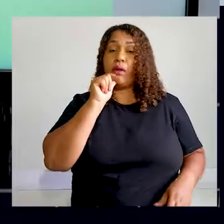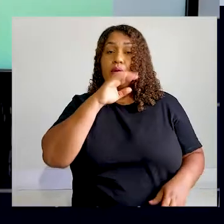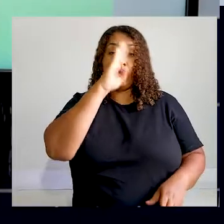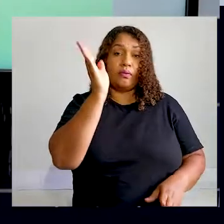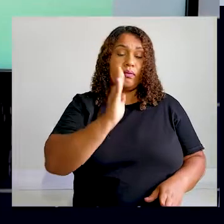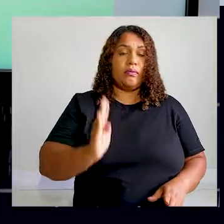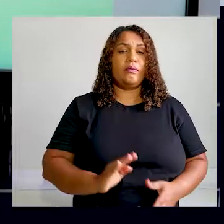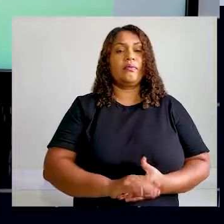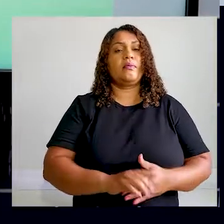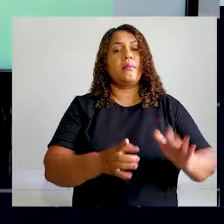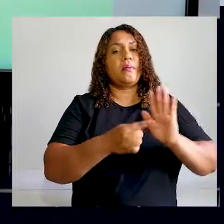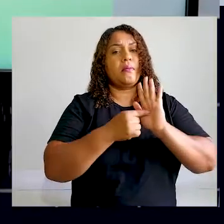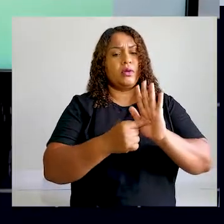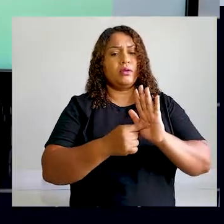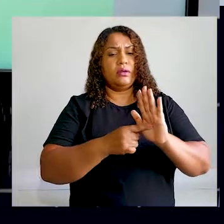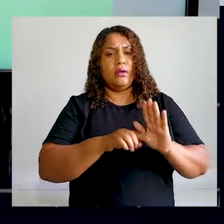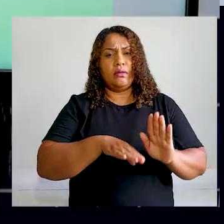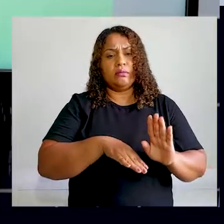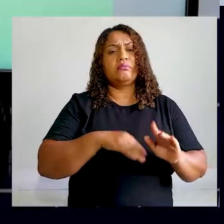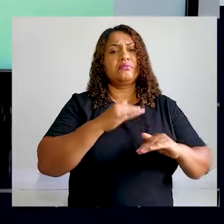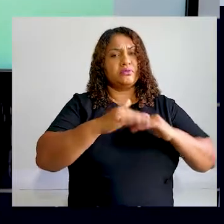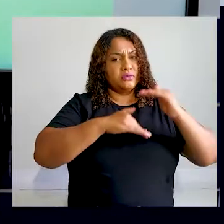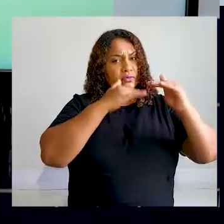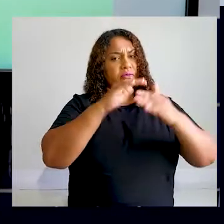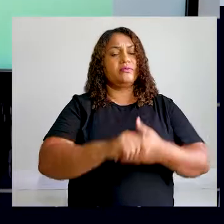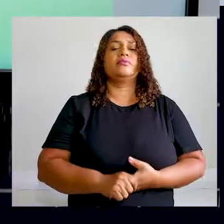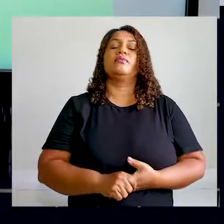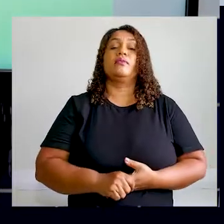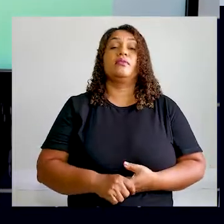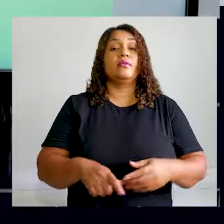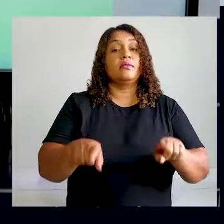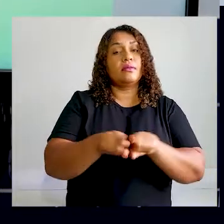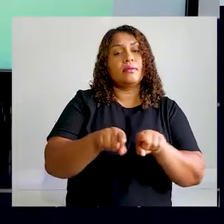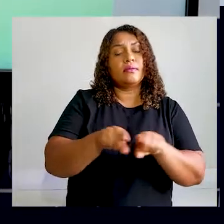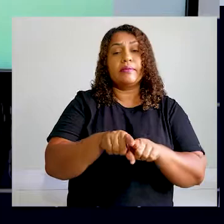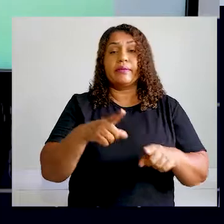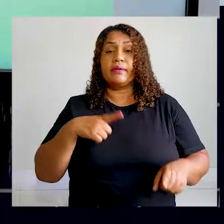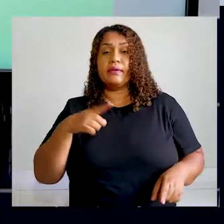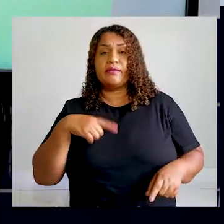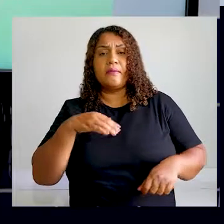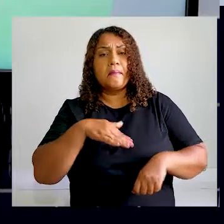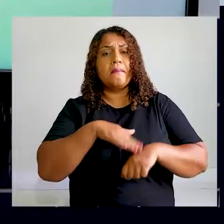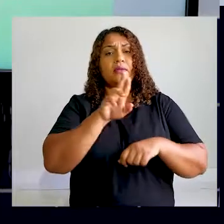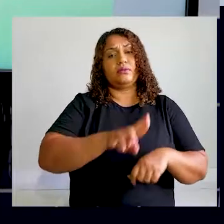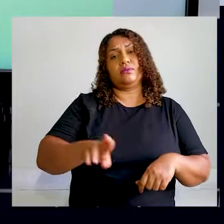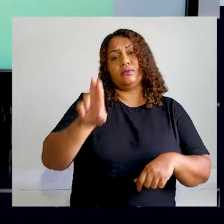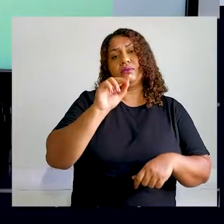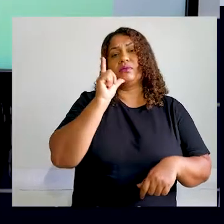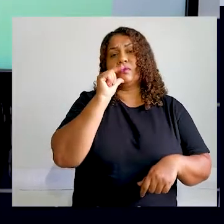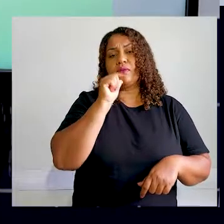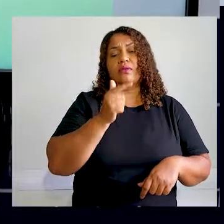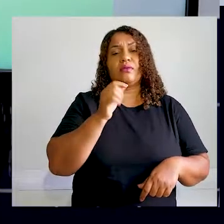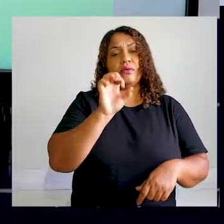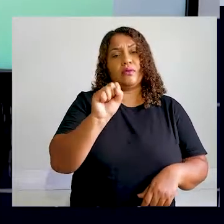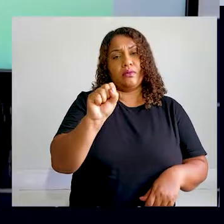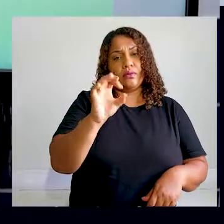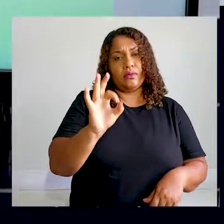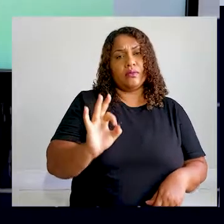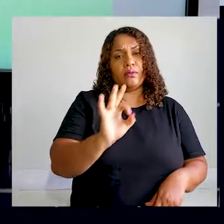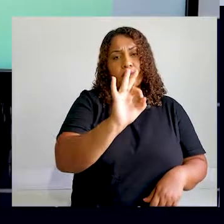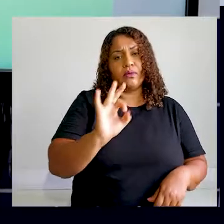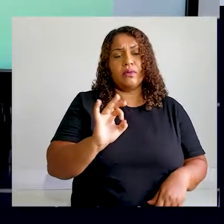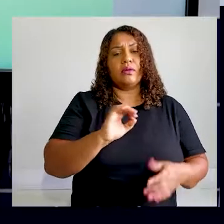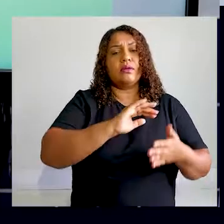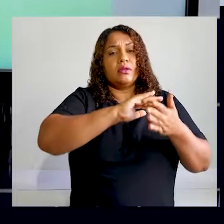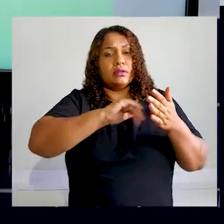água no Brasil apresenta crescimento constante. Estima-se que houve aumento de 80%